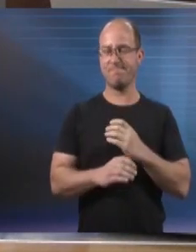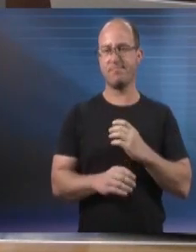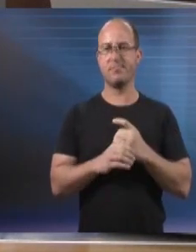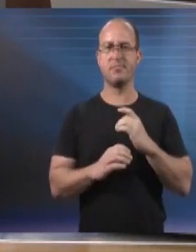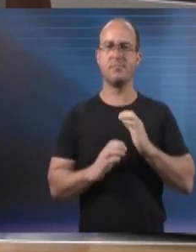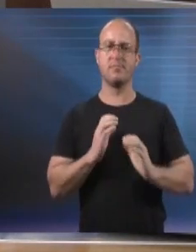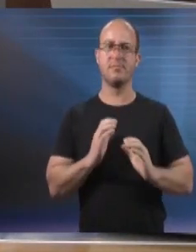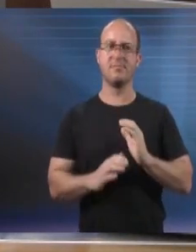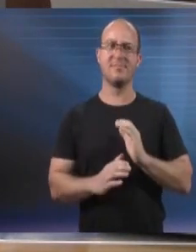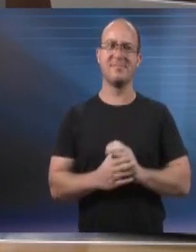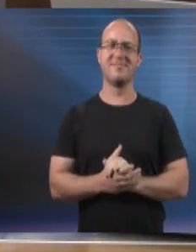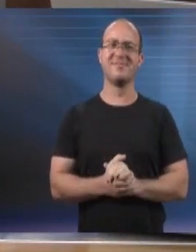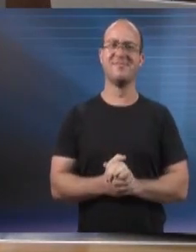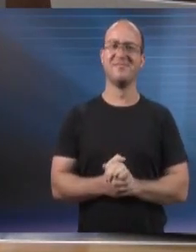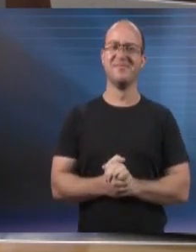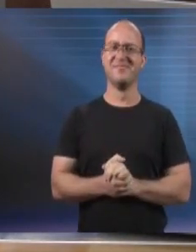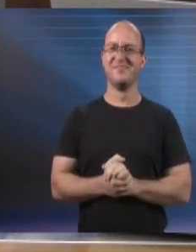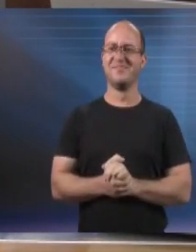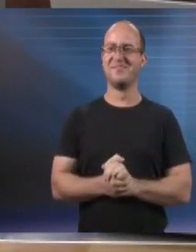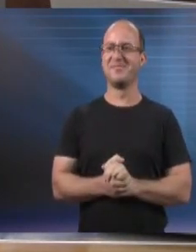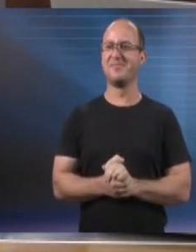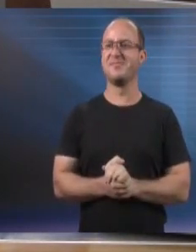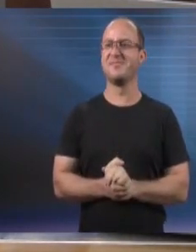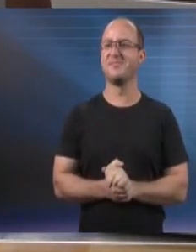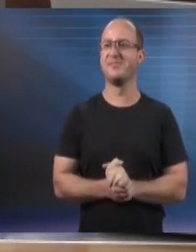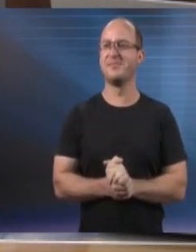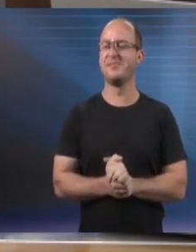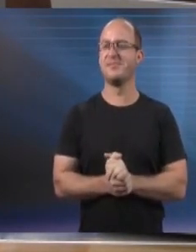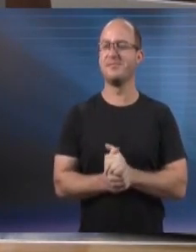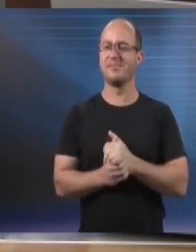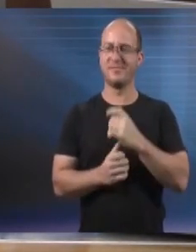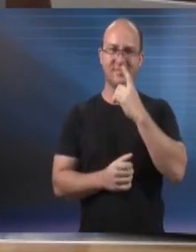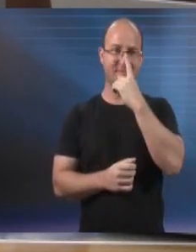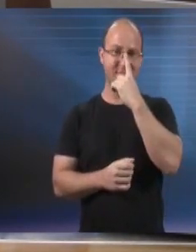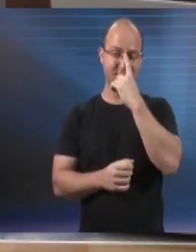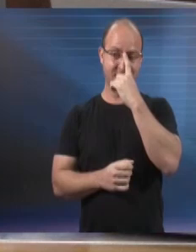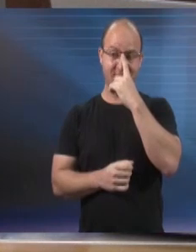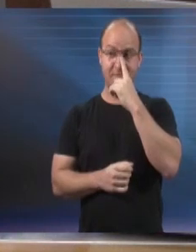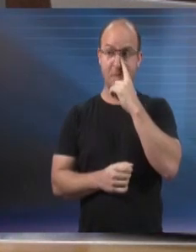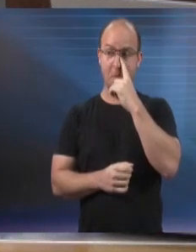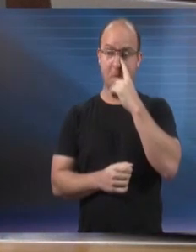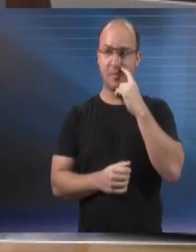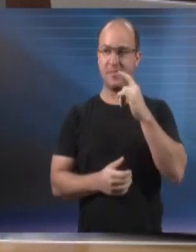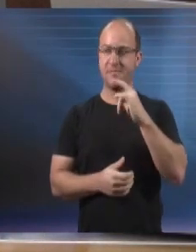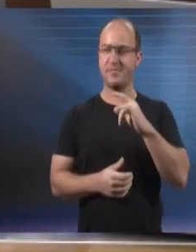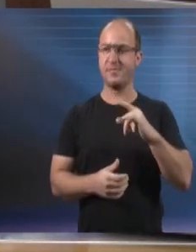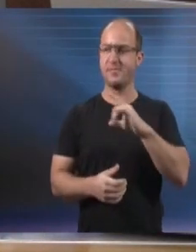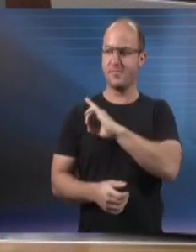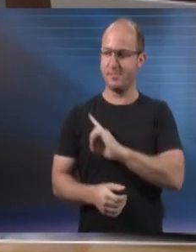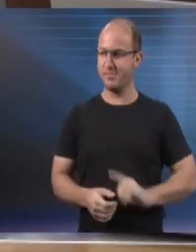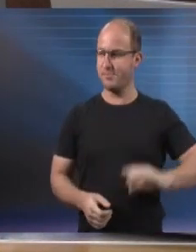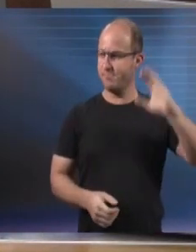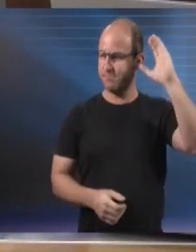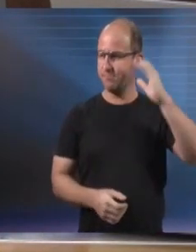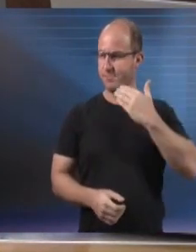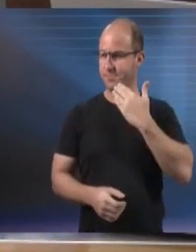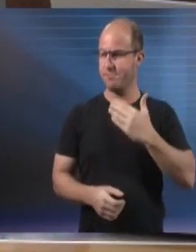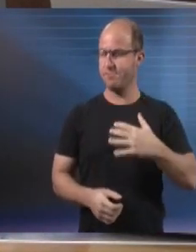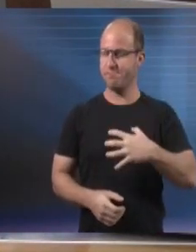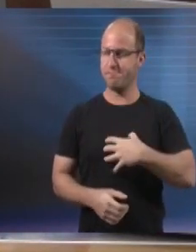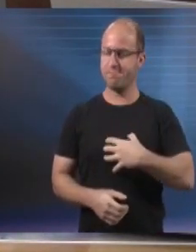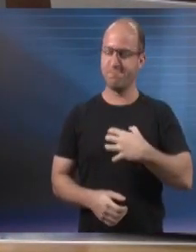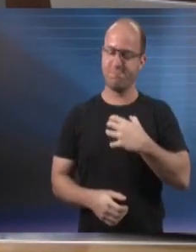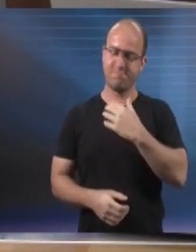presos que progrediram ao regime semiaberto e outras providências. Requerimento da deputada Cristiane Dantas: voto de pesar